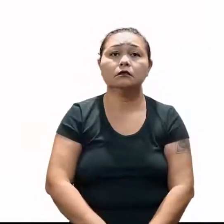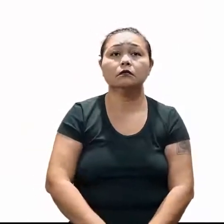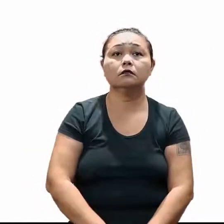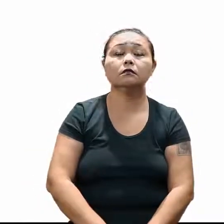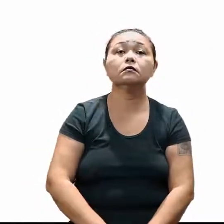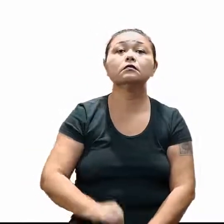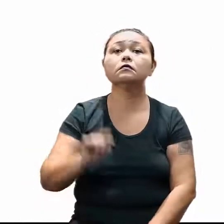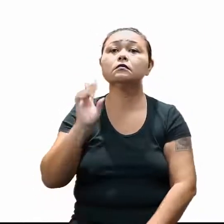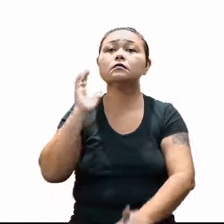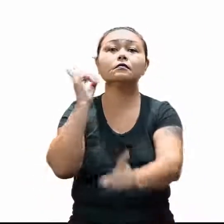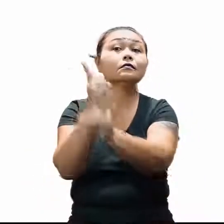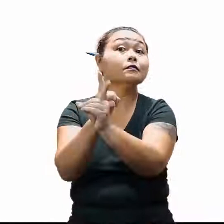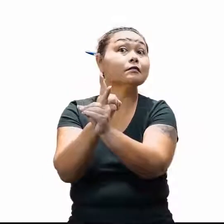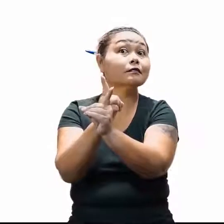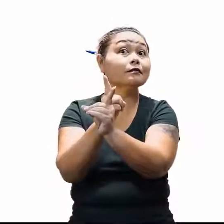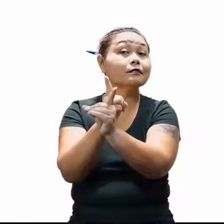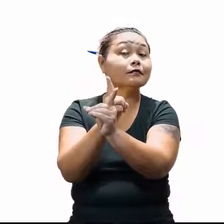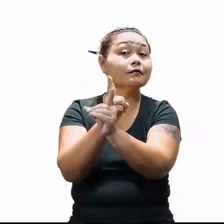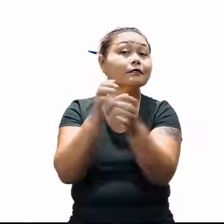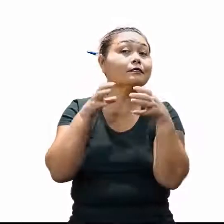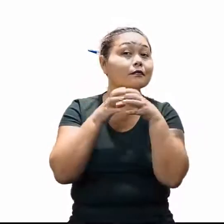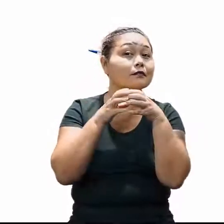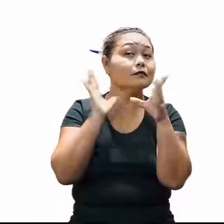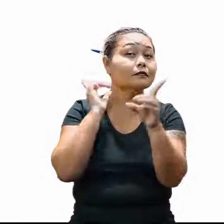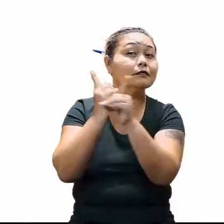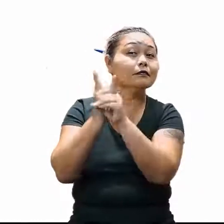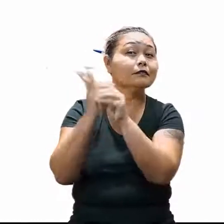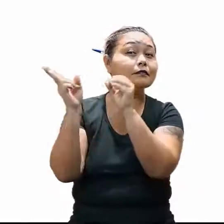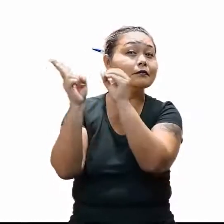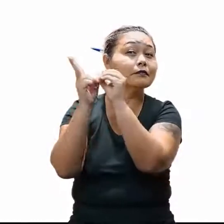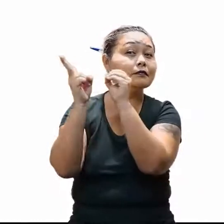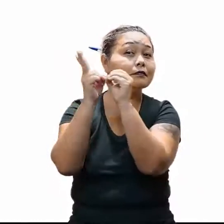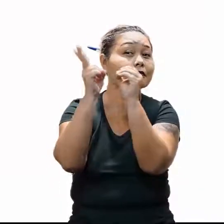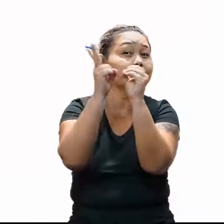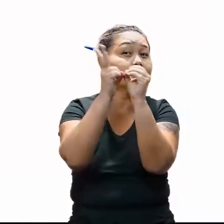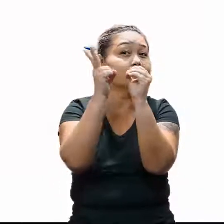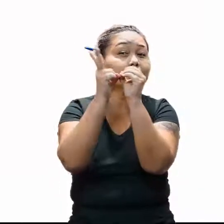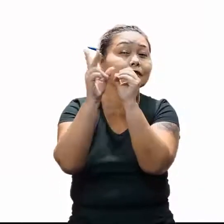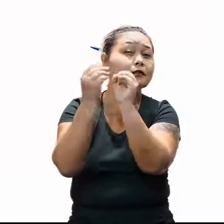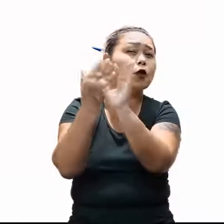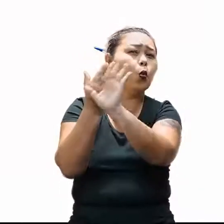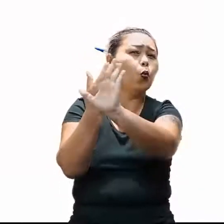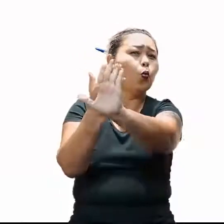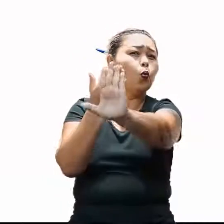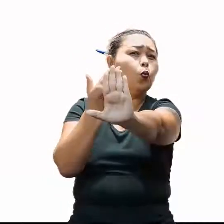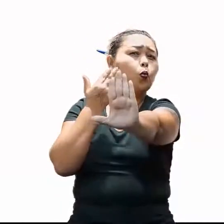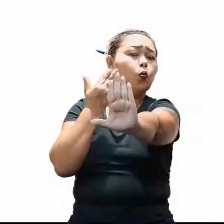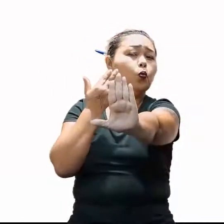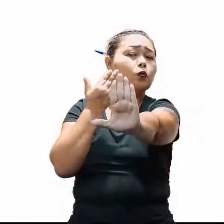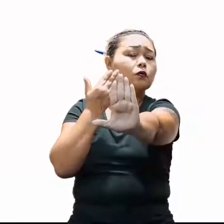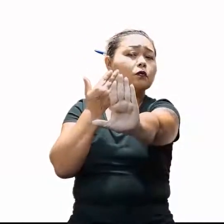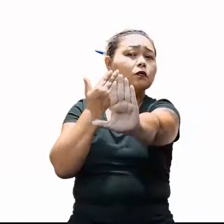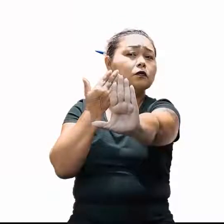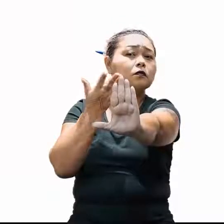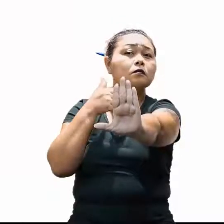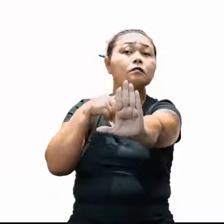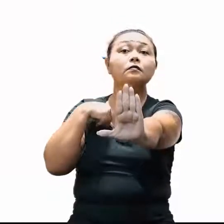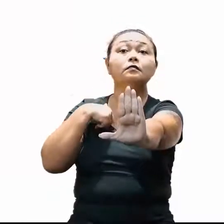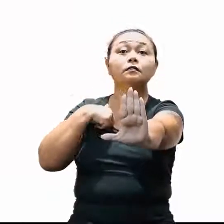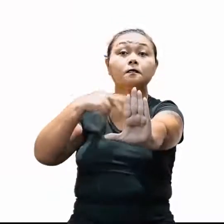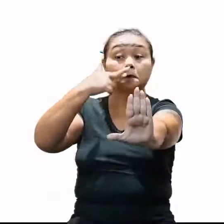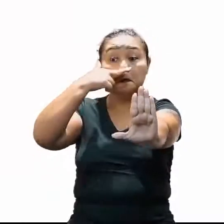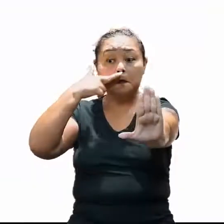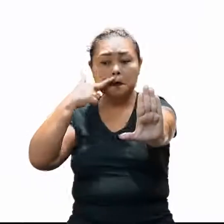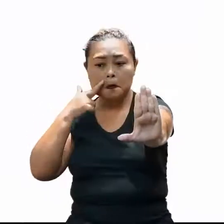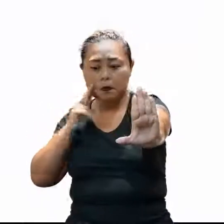E eles encontravam esses índios isolados. E Rondon fazia esse